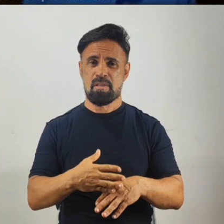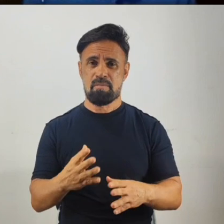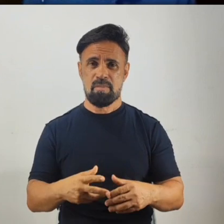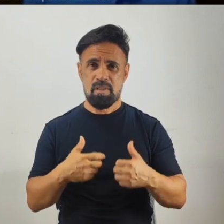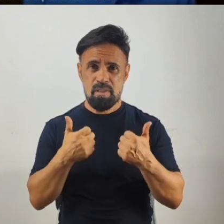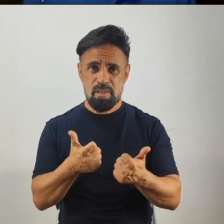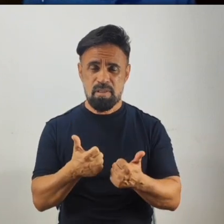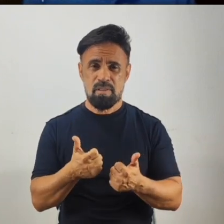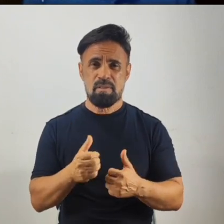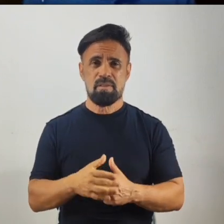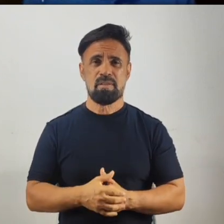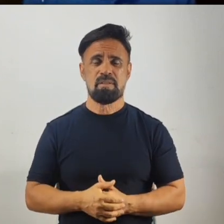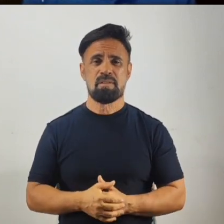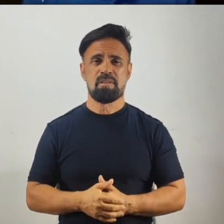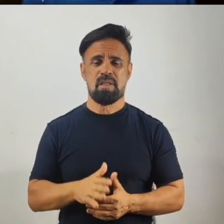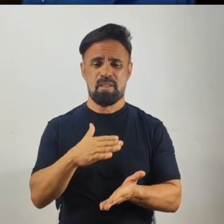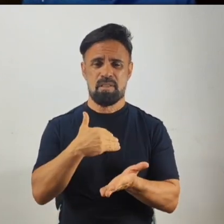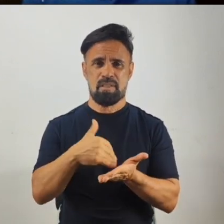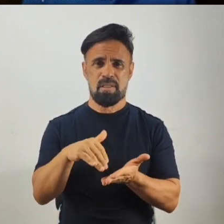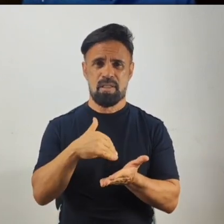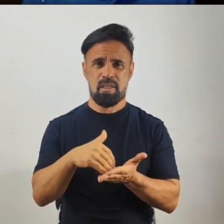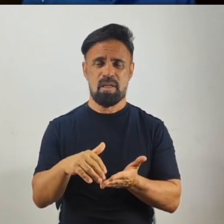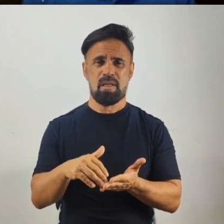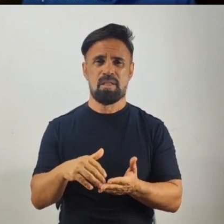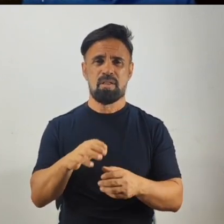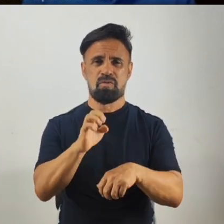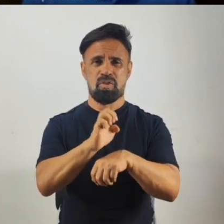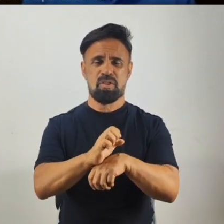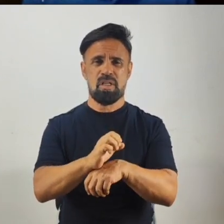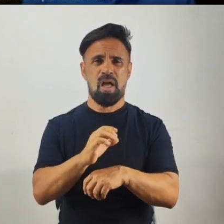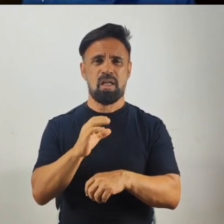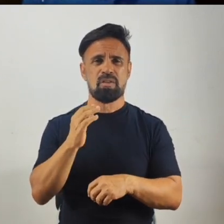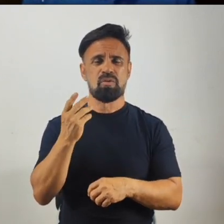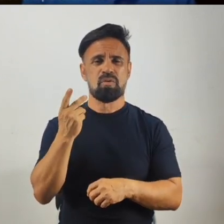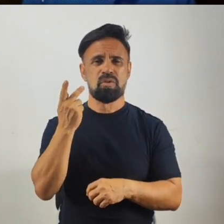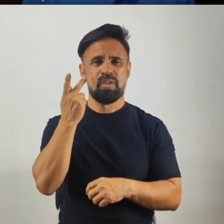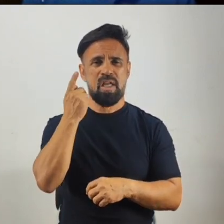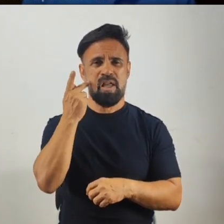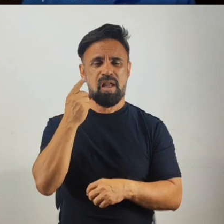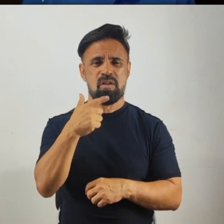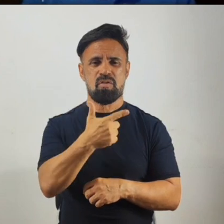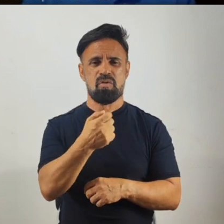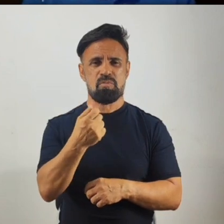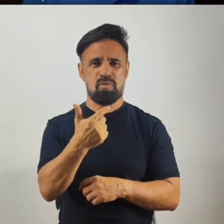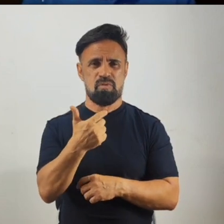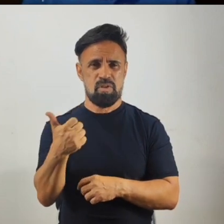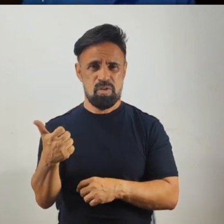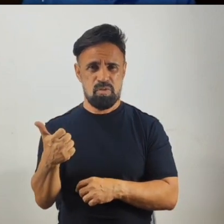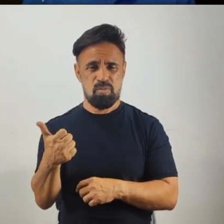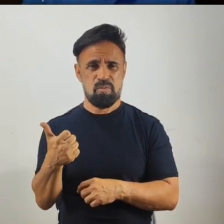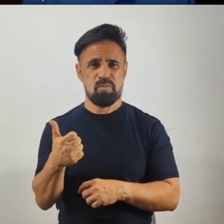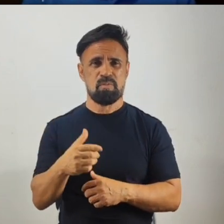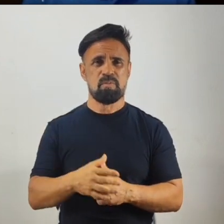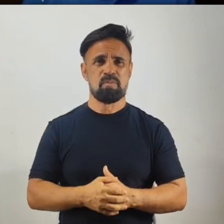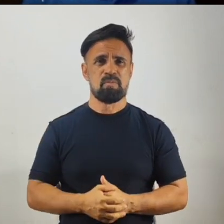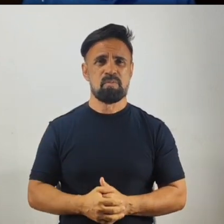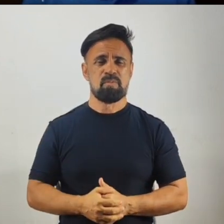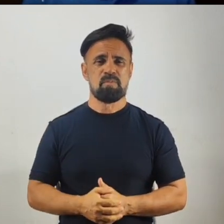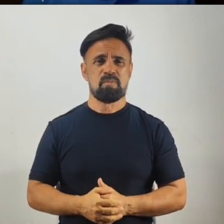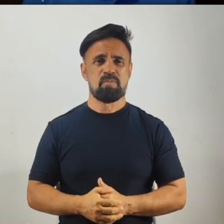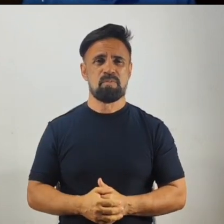Como referências, nós usamos as boas práticas para a qualidade do serviço de saúde da Secretaria de Saúde do Estado do Ceará,